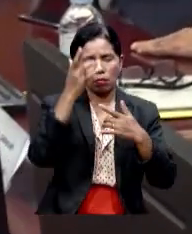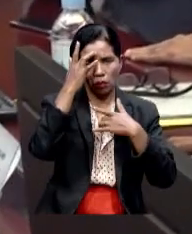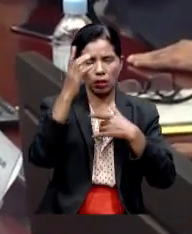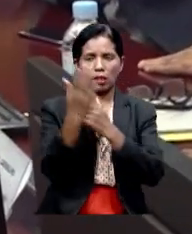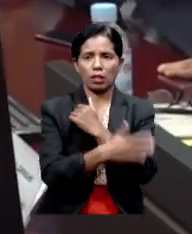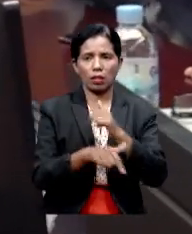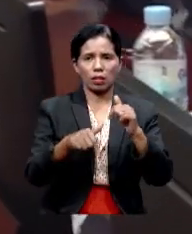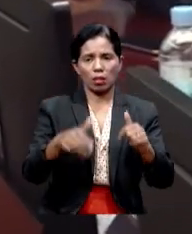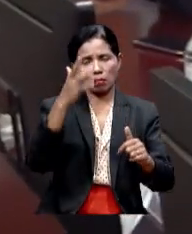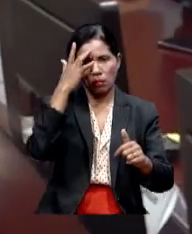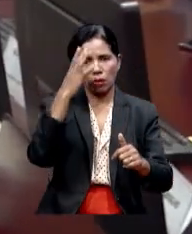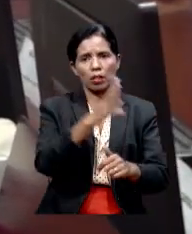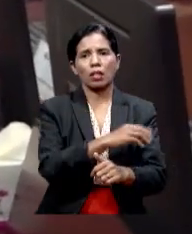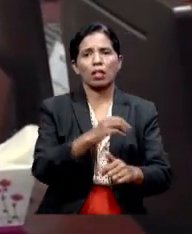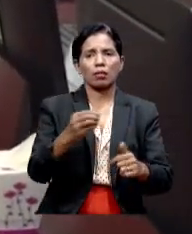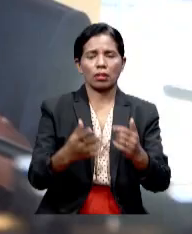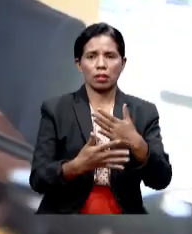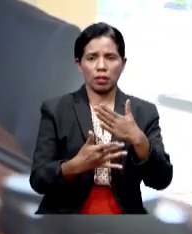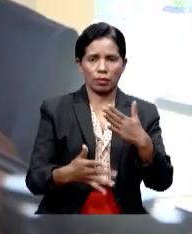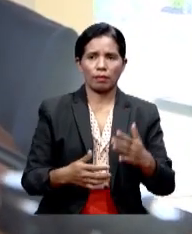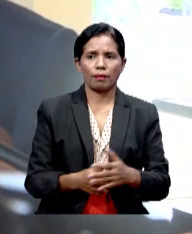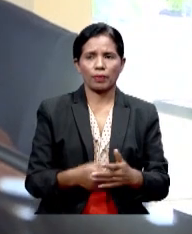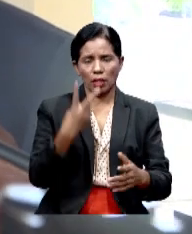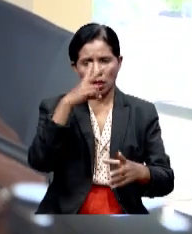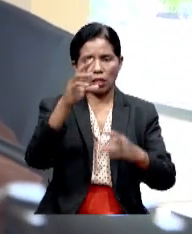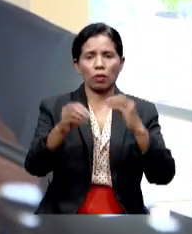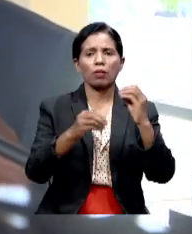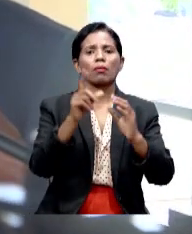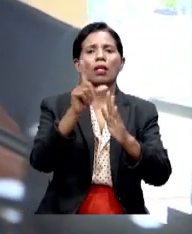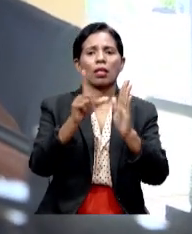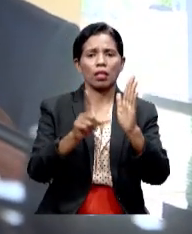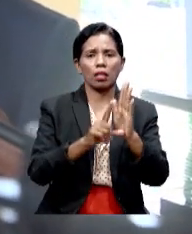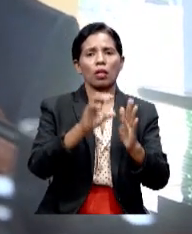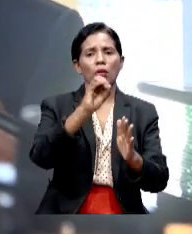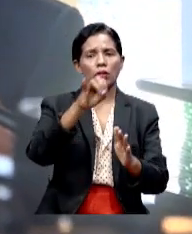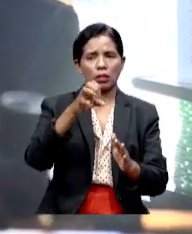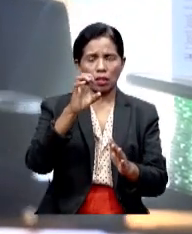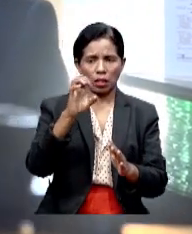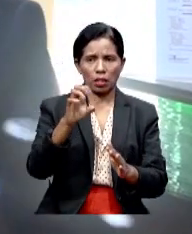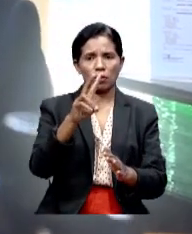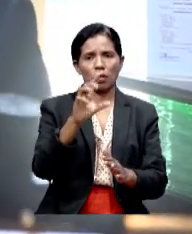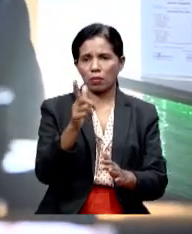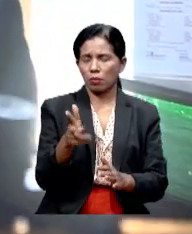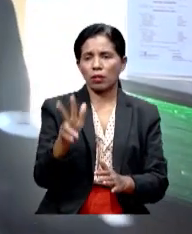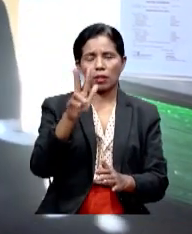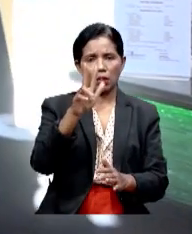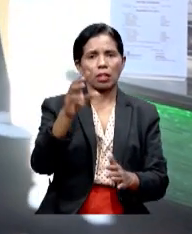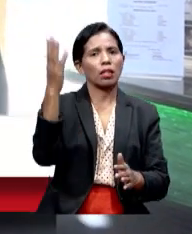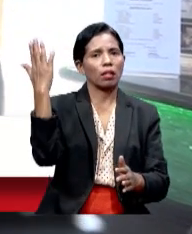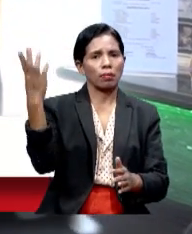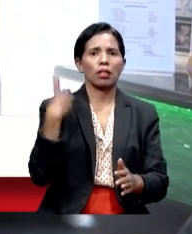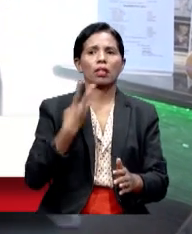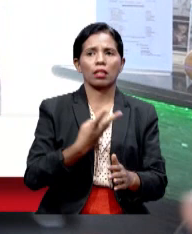liu moras diabetes. Terção primeiro, a lei orçamento geral do Estado 2023, né? E a nevane está